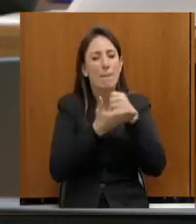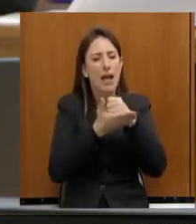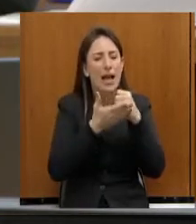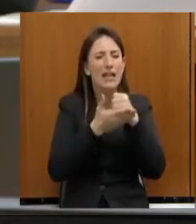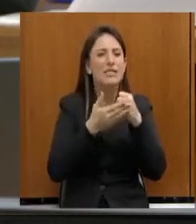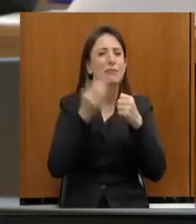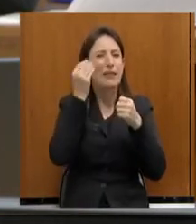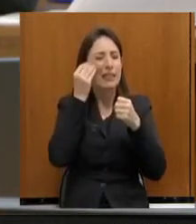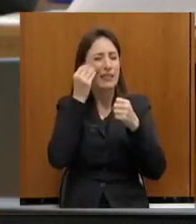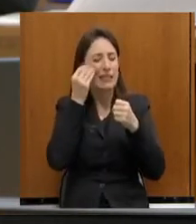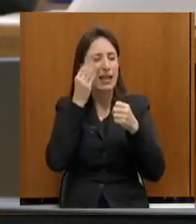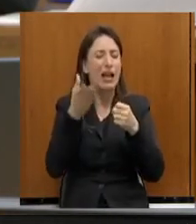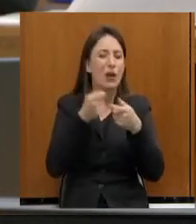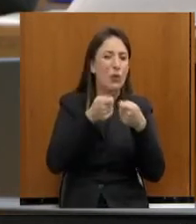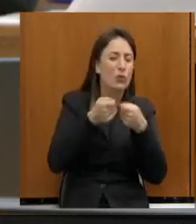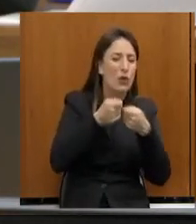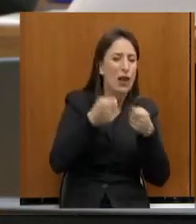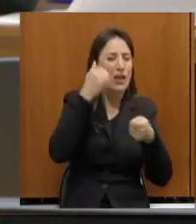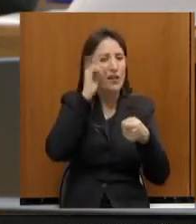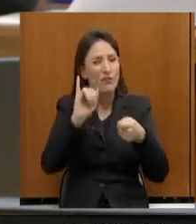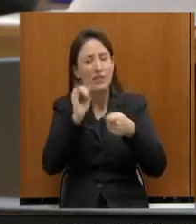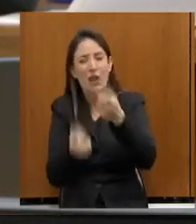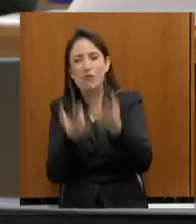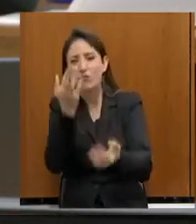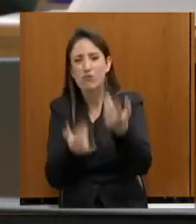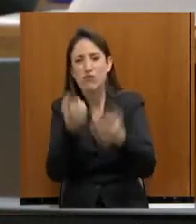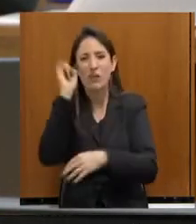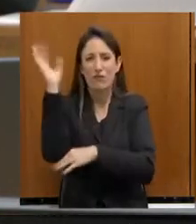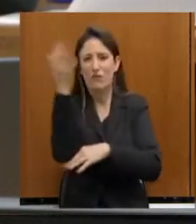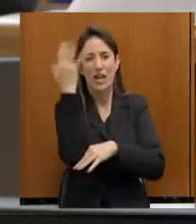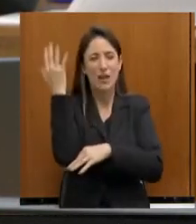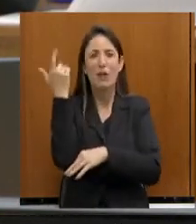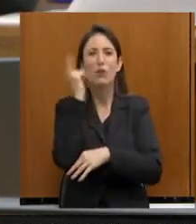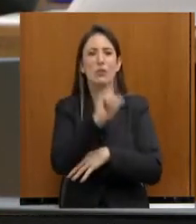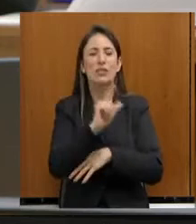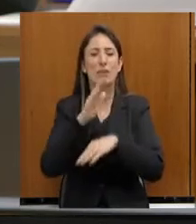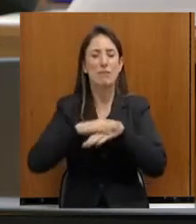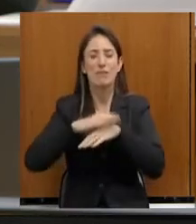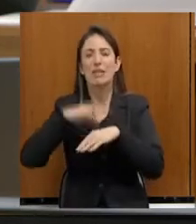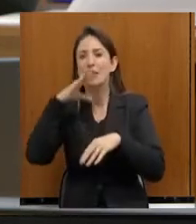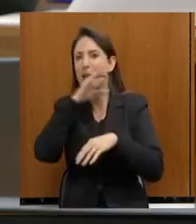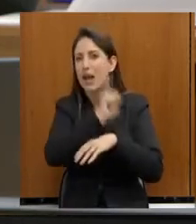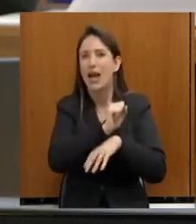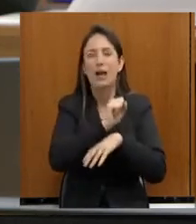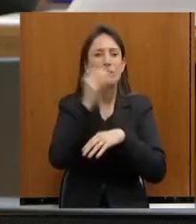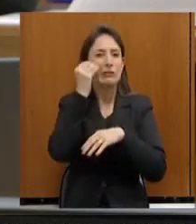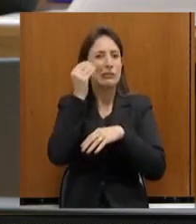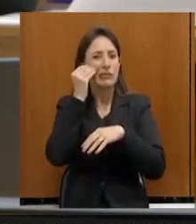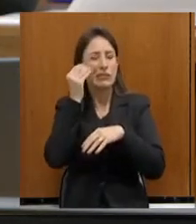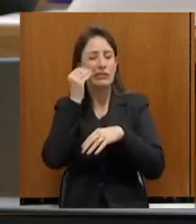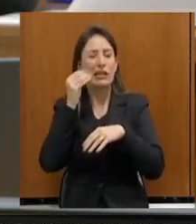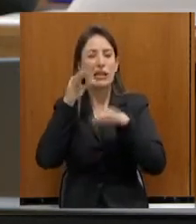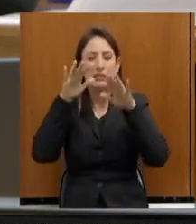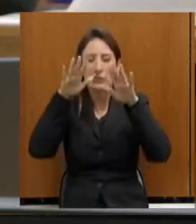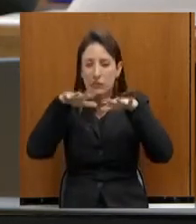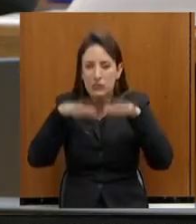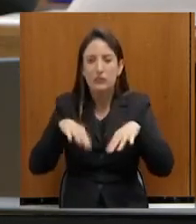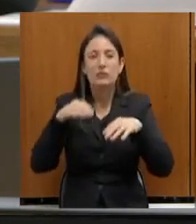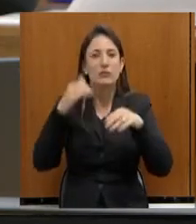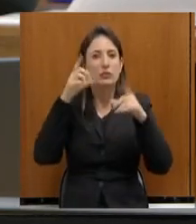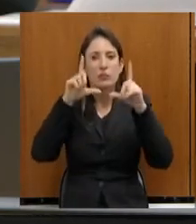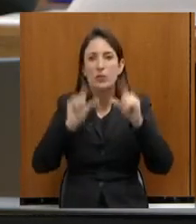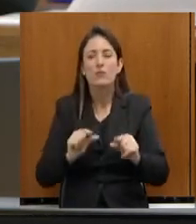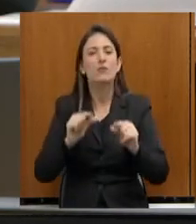para que a gente possa ter maior celeridade nas ações de combate naquela região e por fim sobre